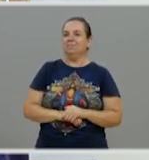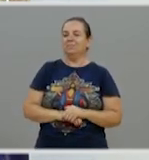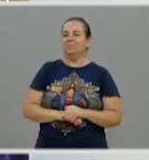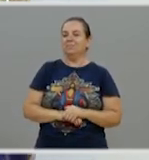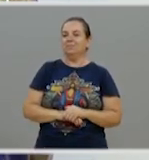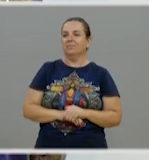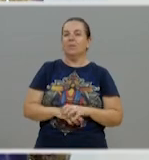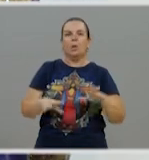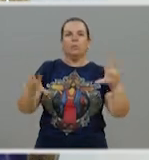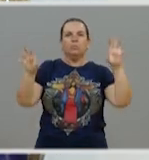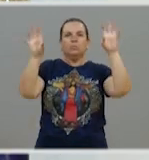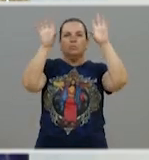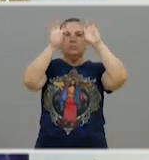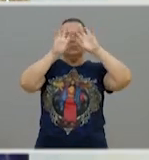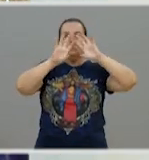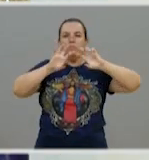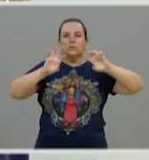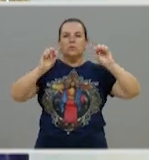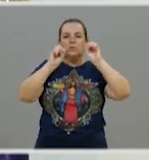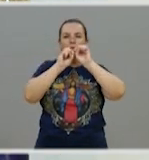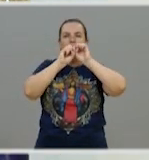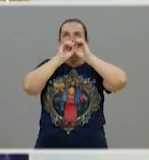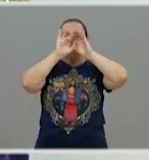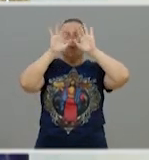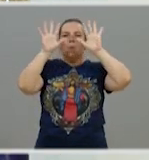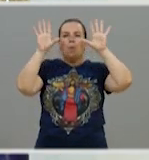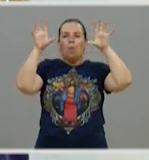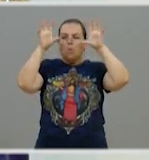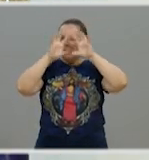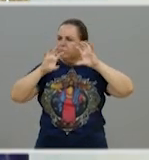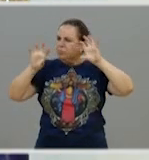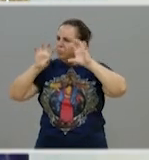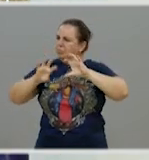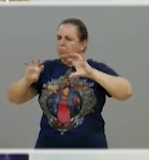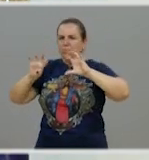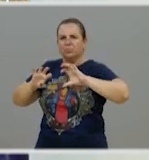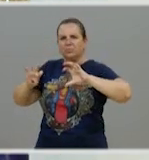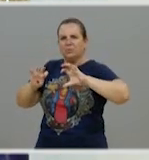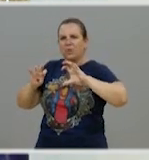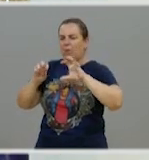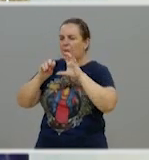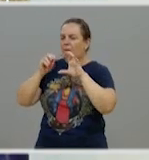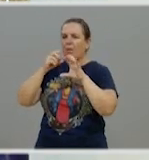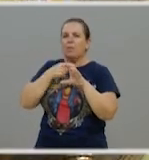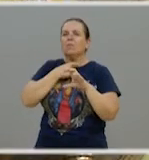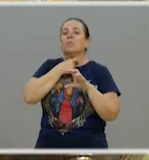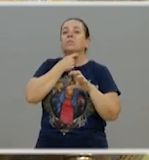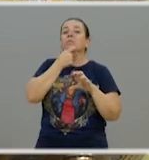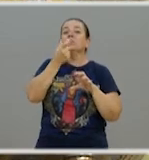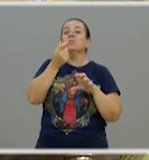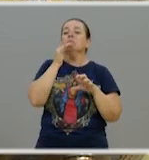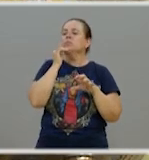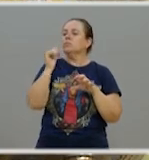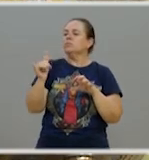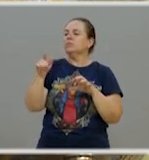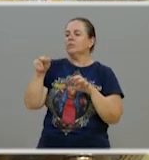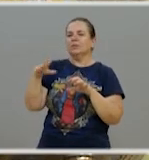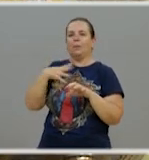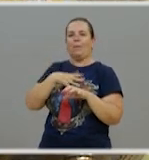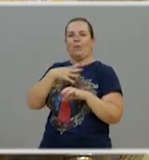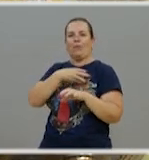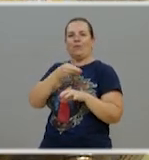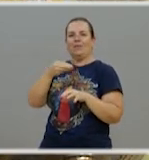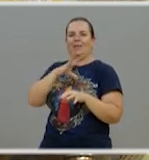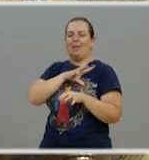uma nuvem luminosa os cobriu com sua sombra, e da nuvem uma voz dizia: Este é o meu filho